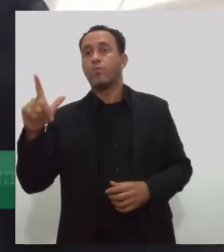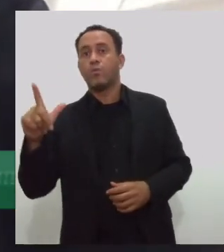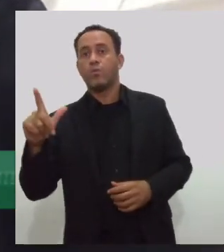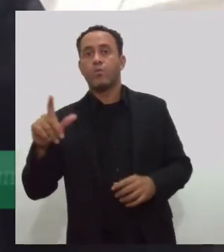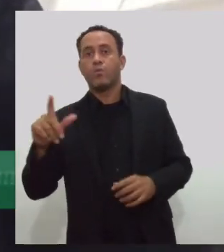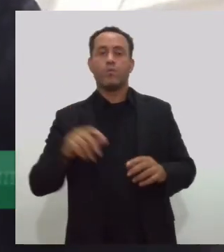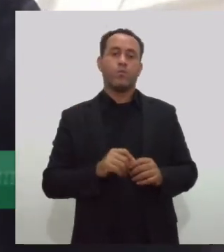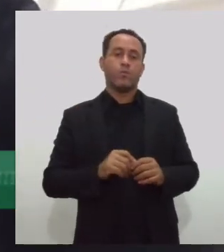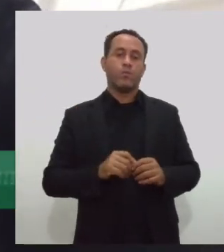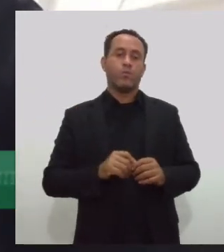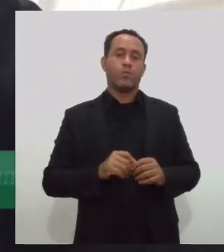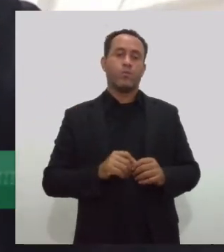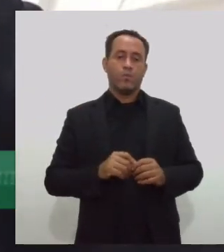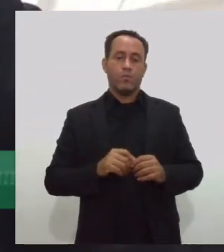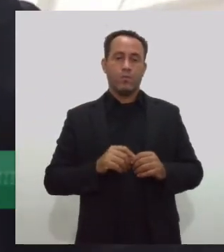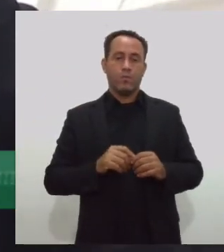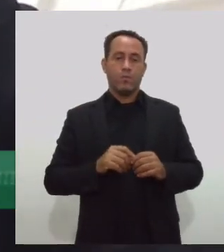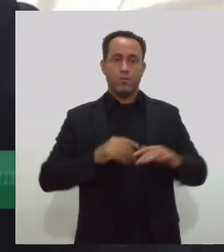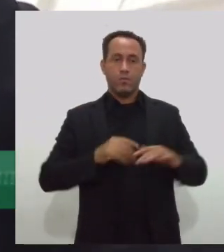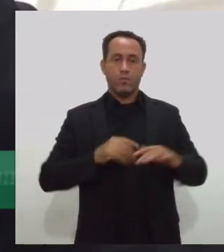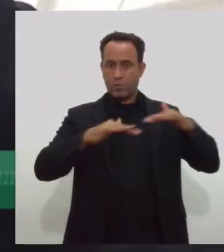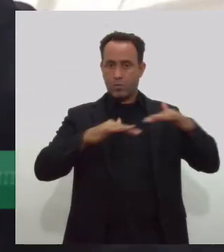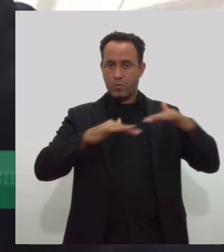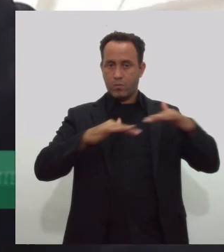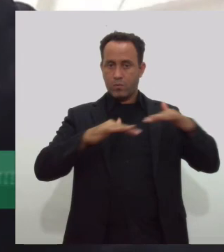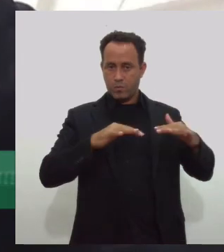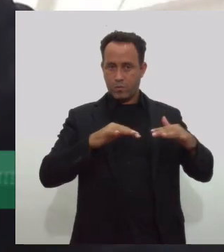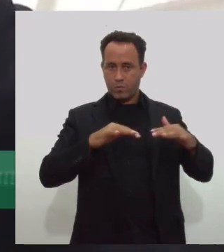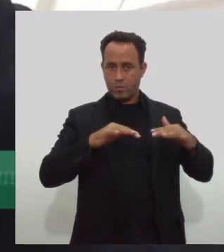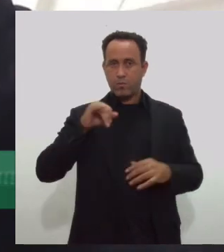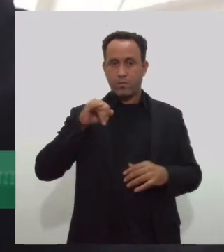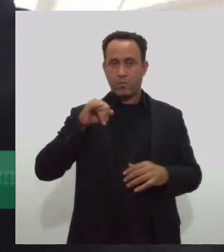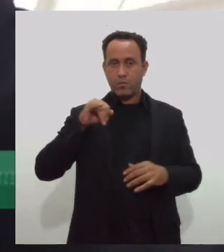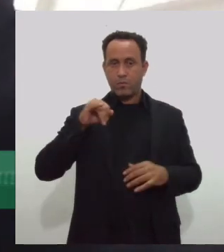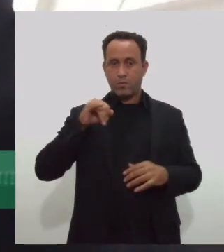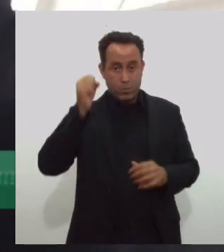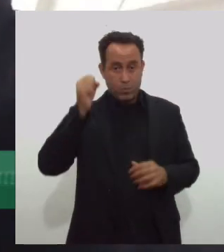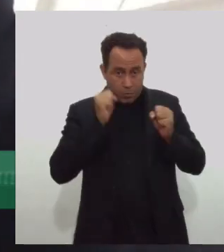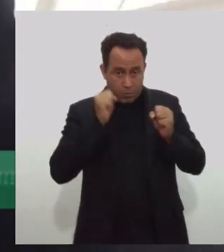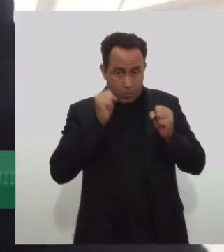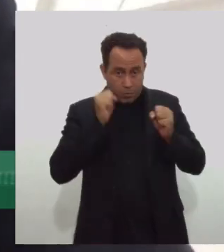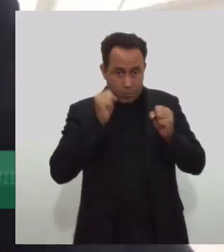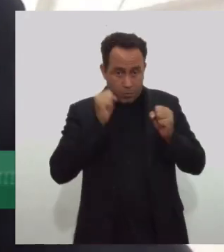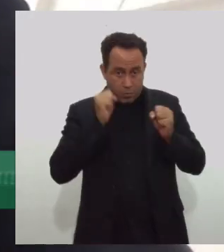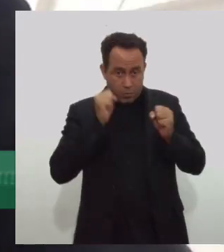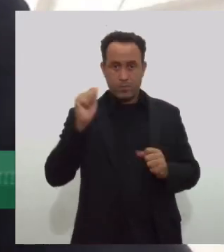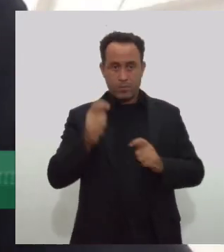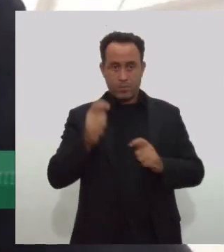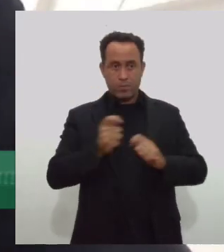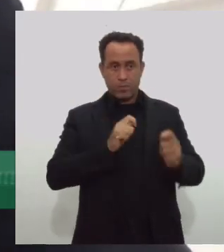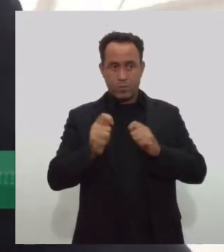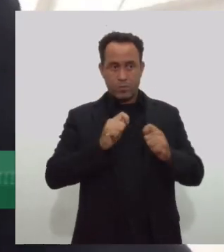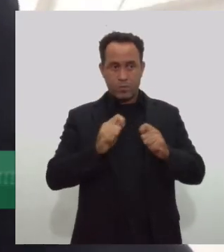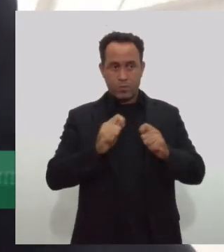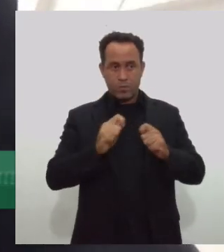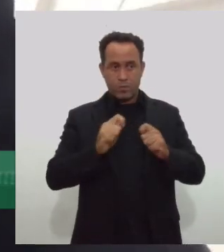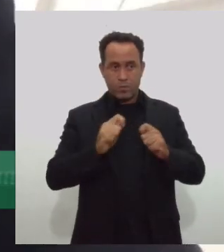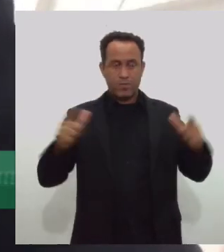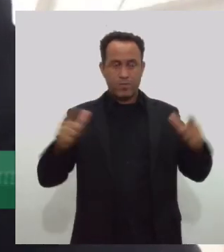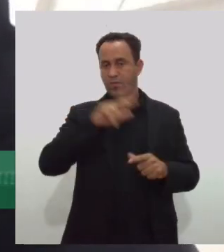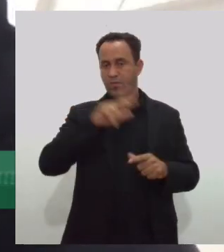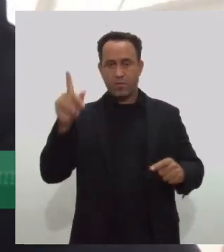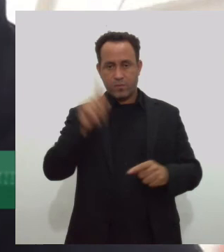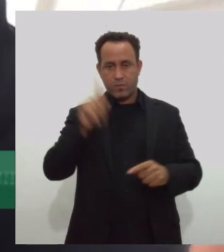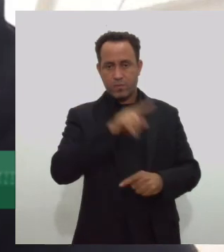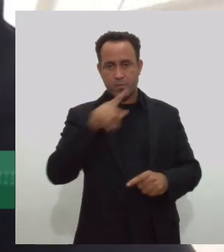alguma pessoa que entrou com a ação, abusado do seu poder, nós temos instrumentos de controle amplos para coibir isso.